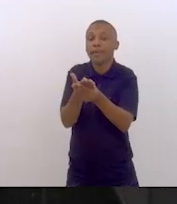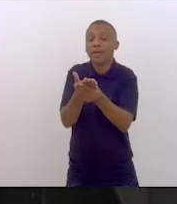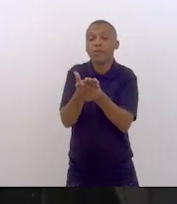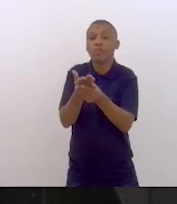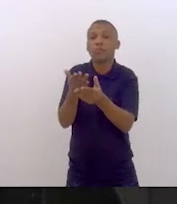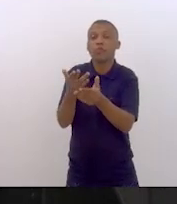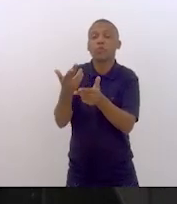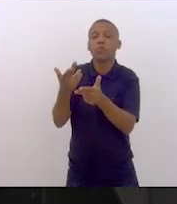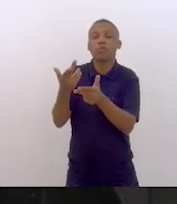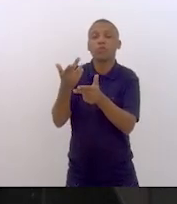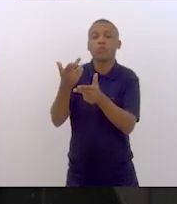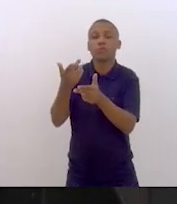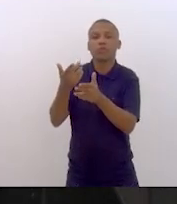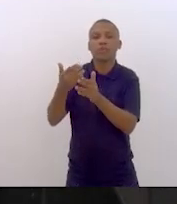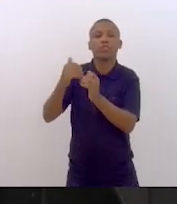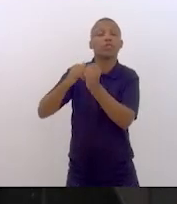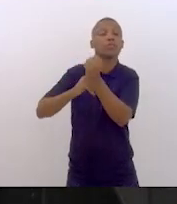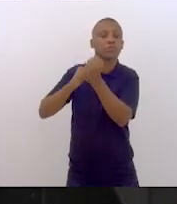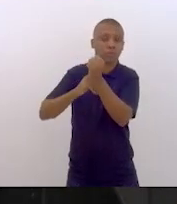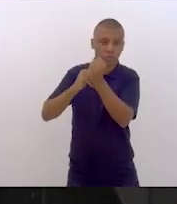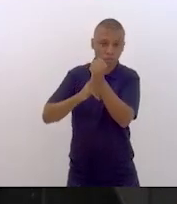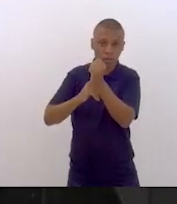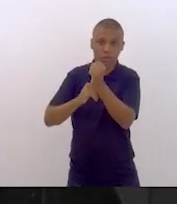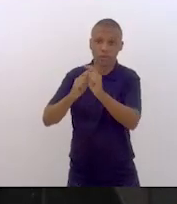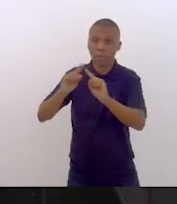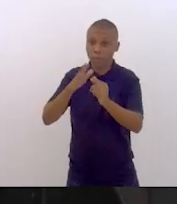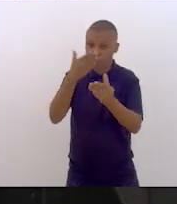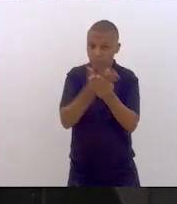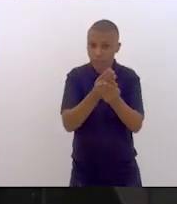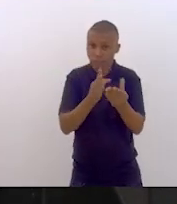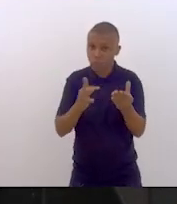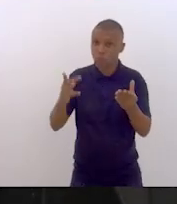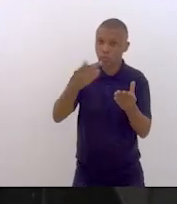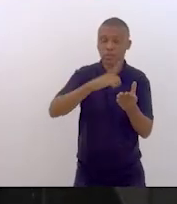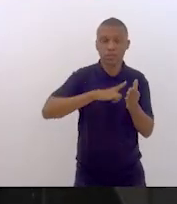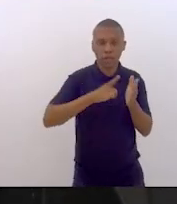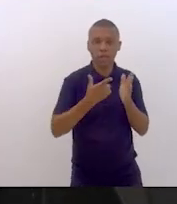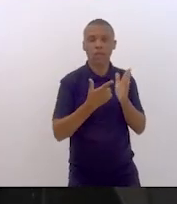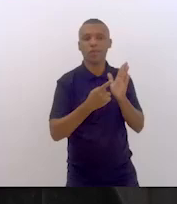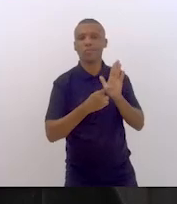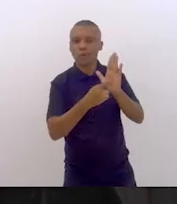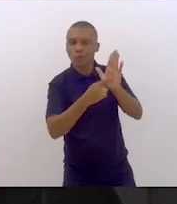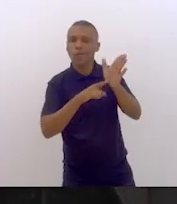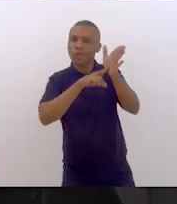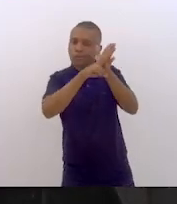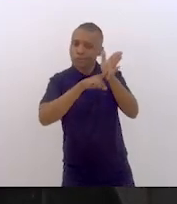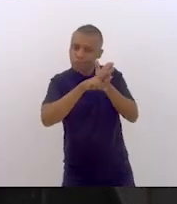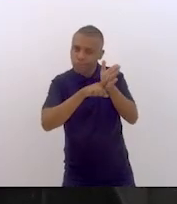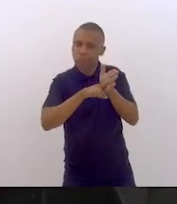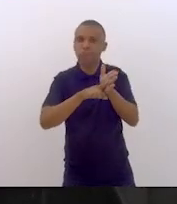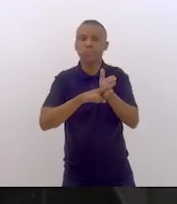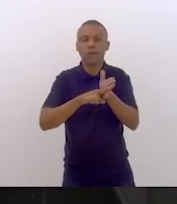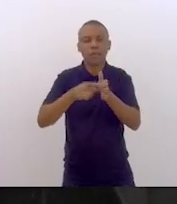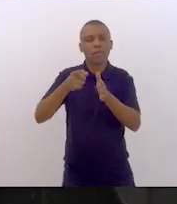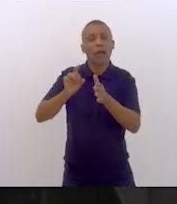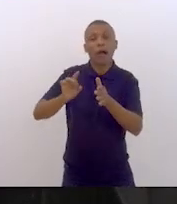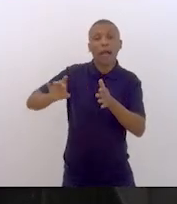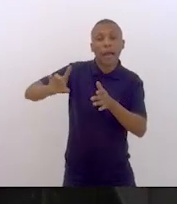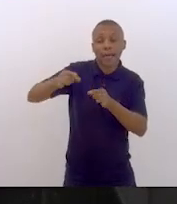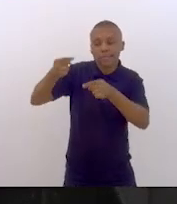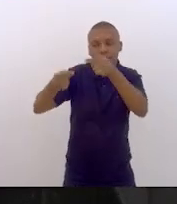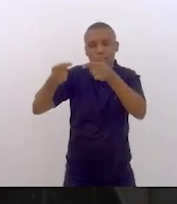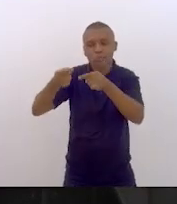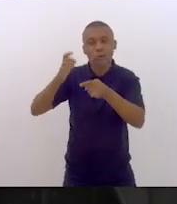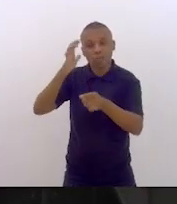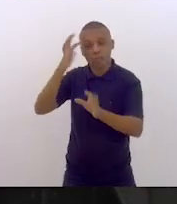imagens disponibilizadas para consulta sempre após cada decisão e o Ofício